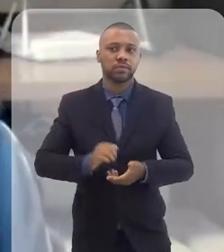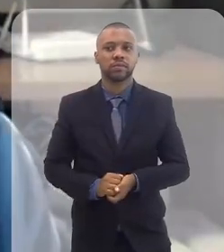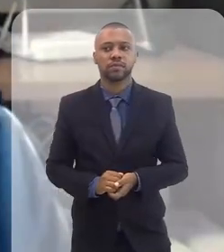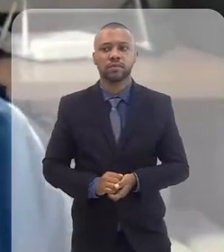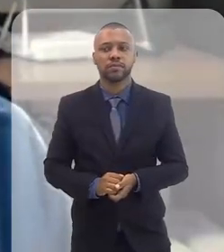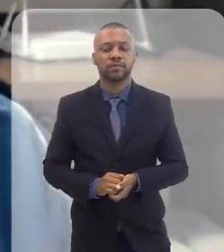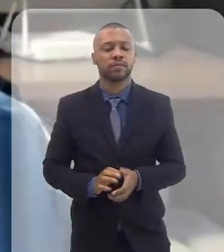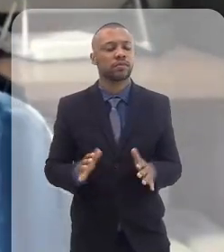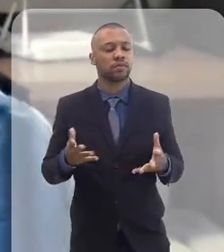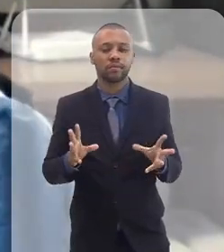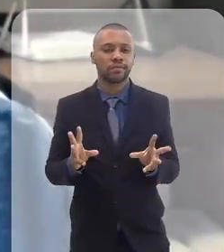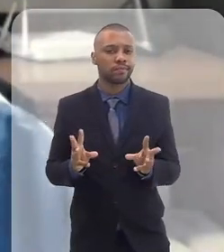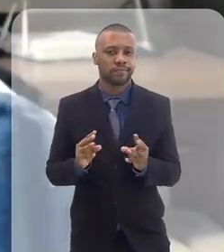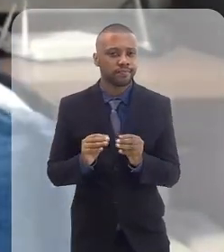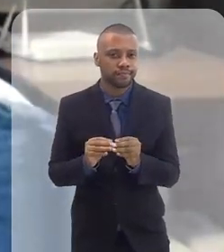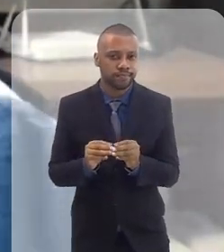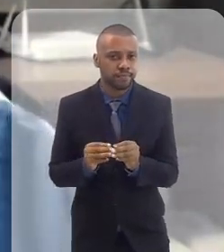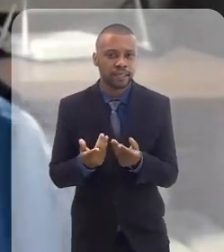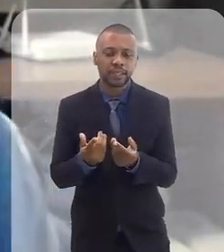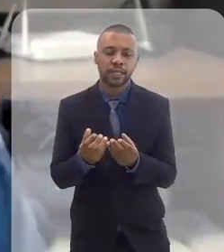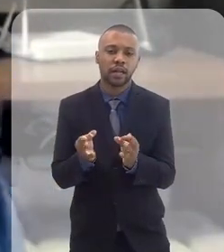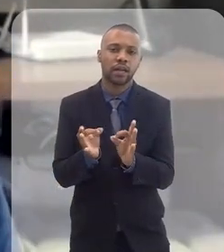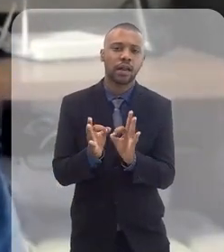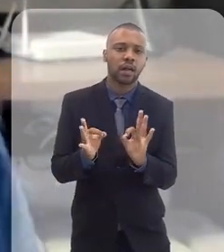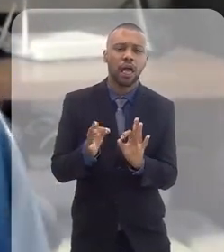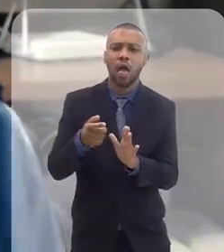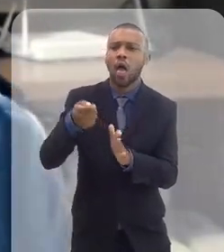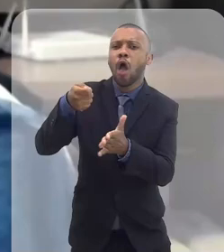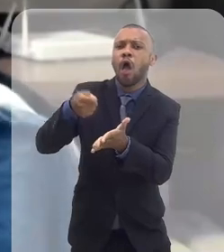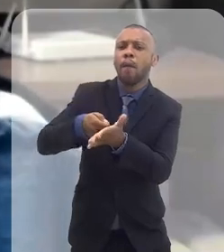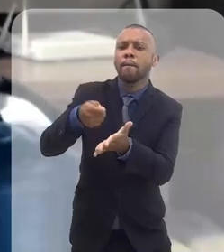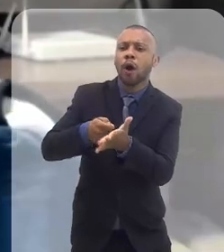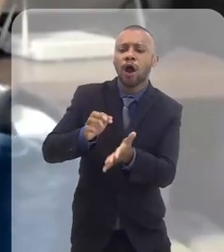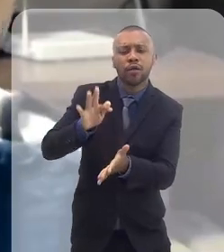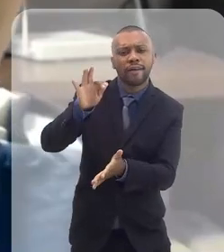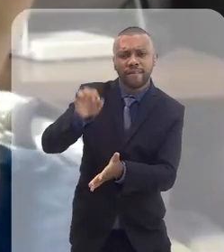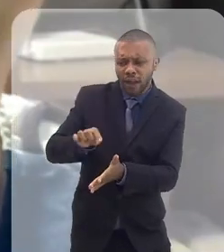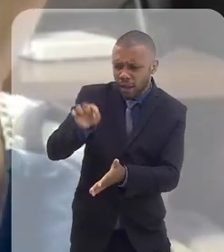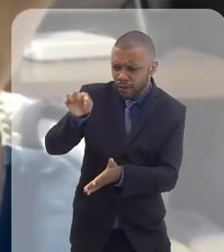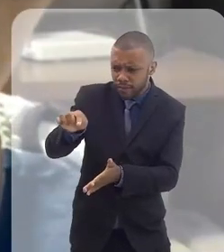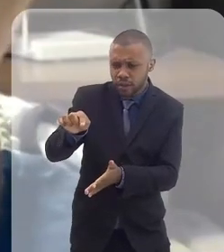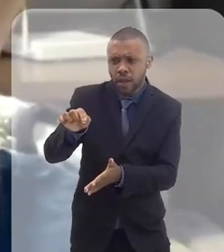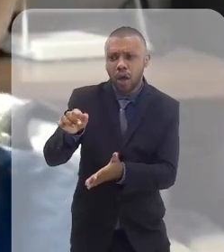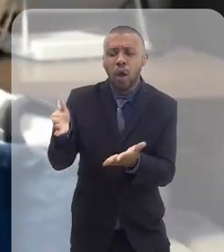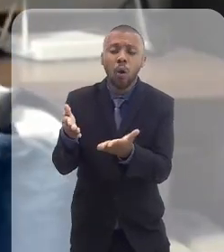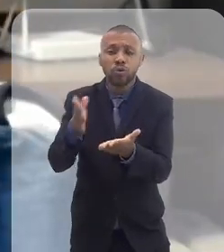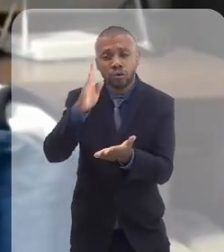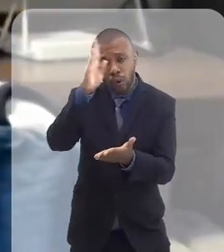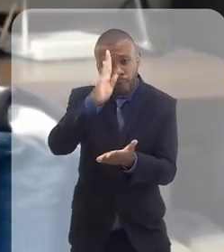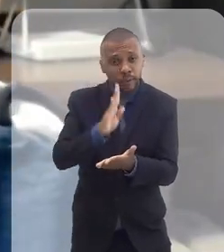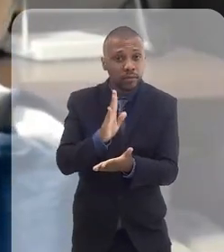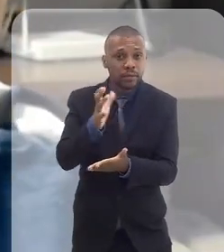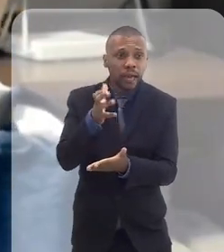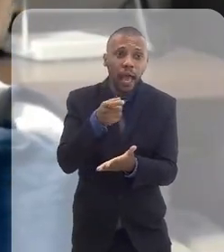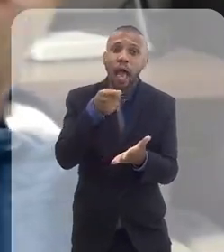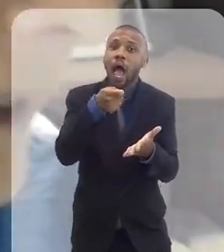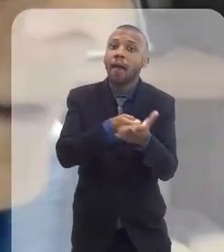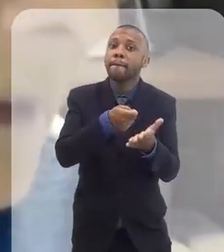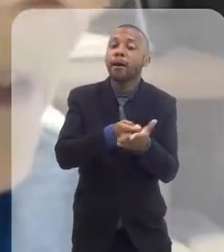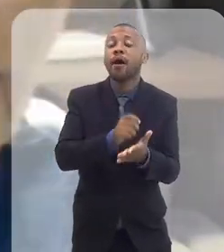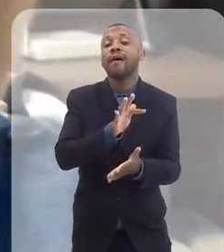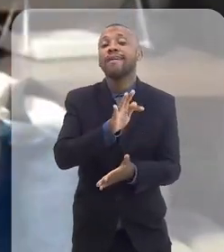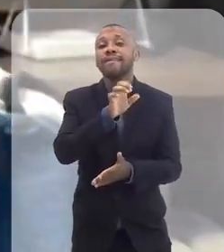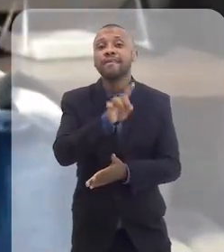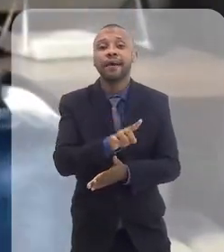fazendo. E está aí, né? Ninguém impõe a sua fé a outro. Hoje o Brasil